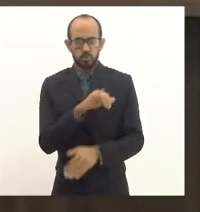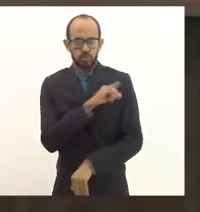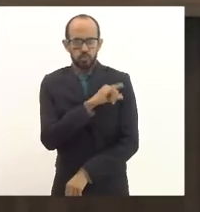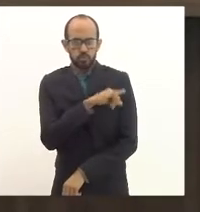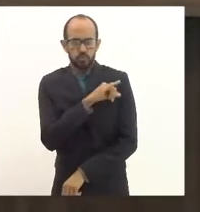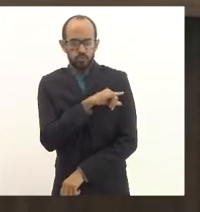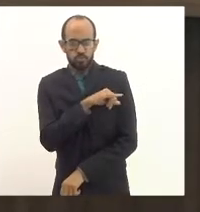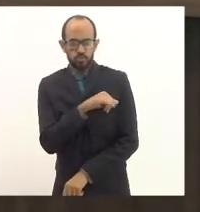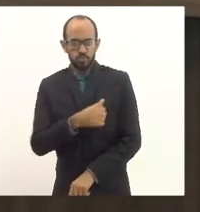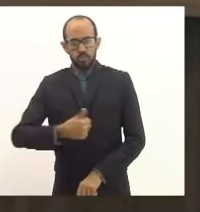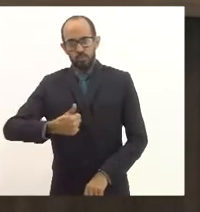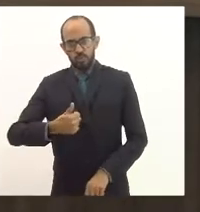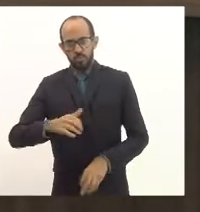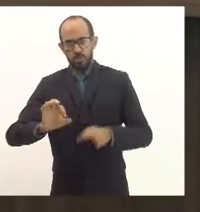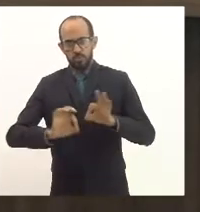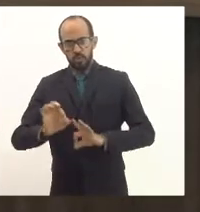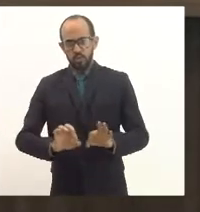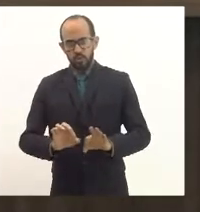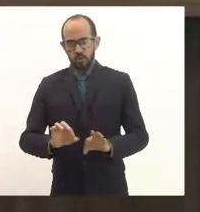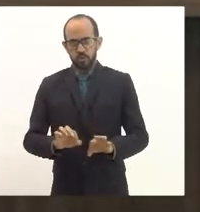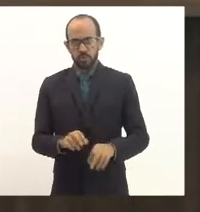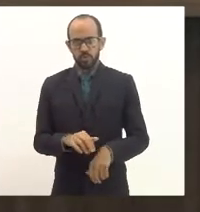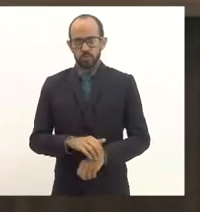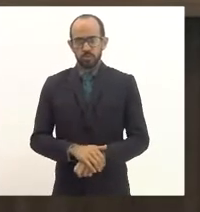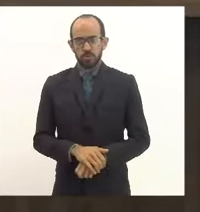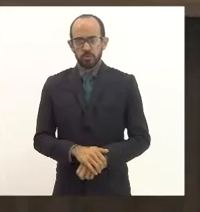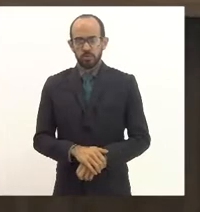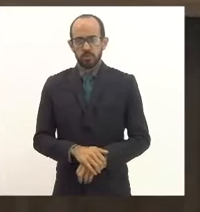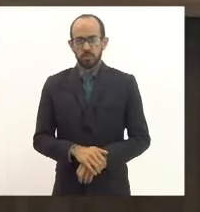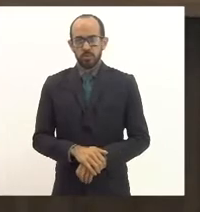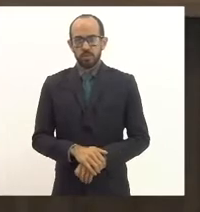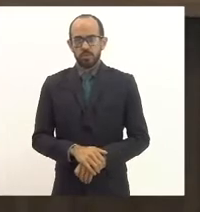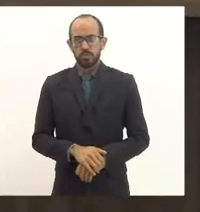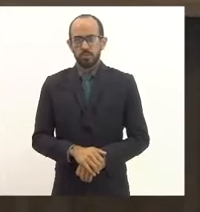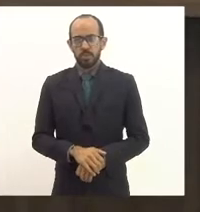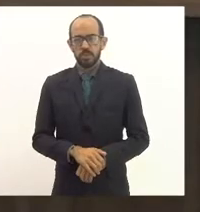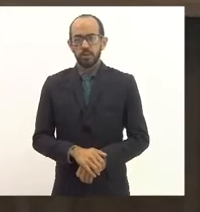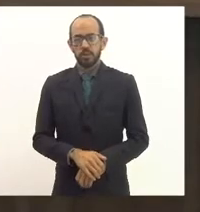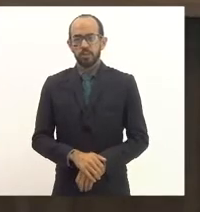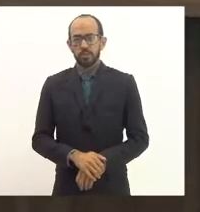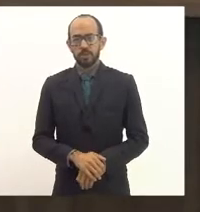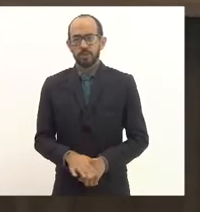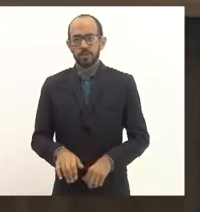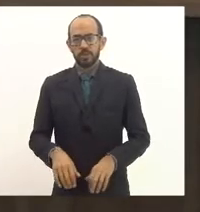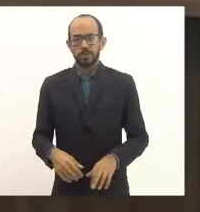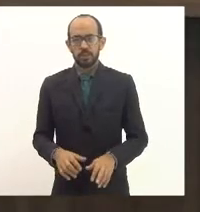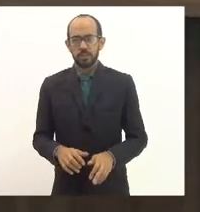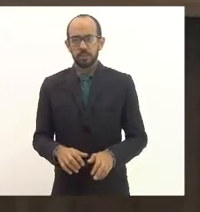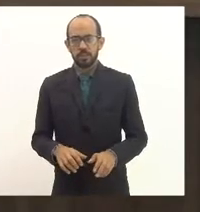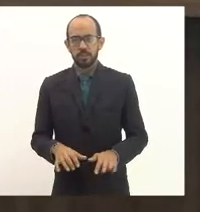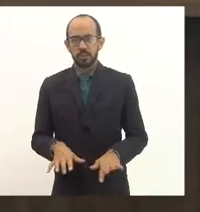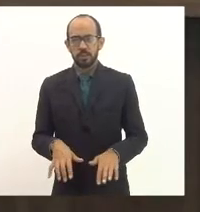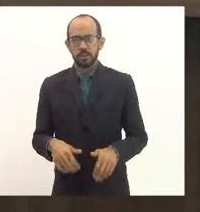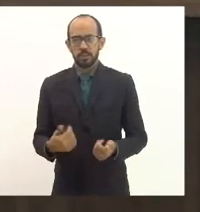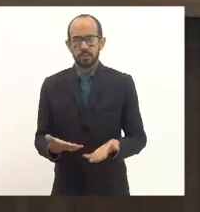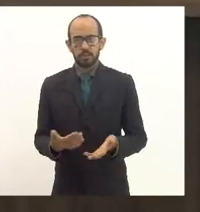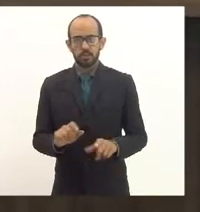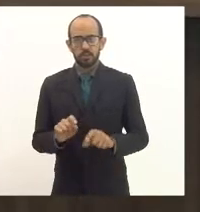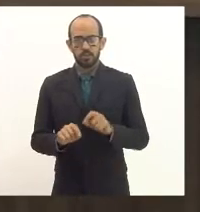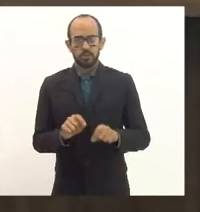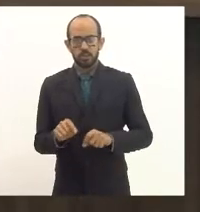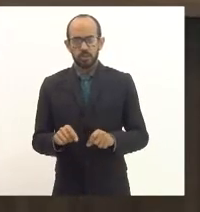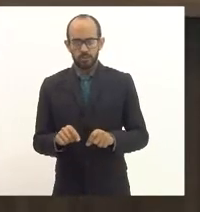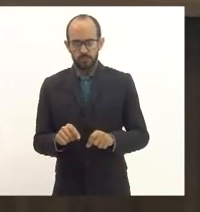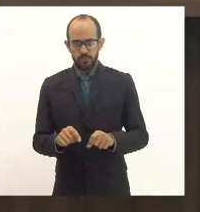primeiro projeto, senhora presidente, o deputado Márcio Pacheco não assinalou isso, que